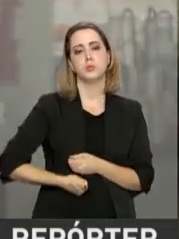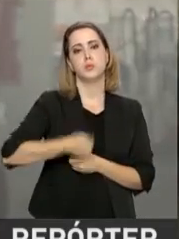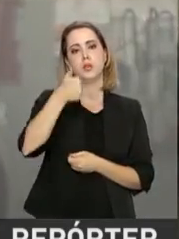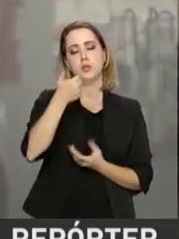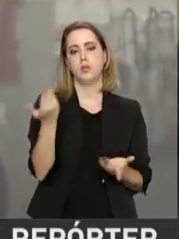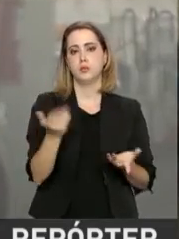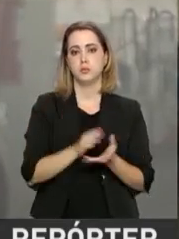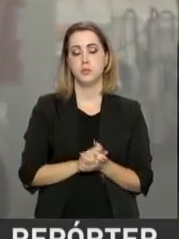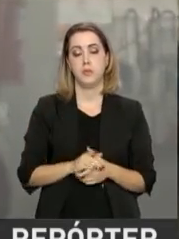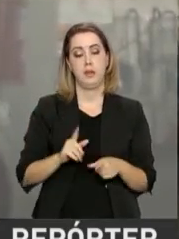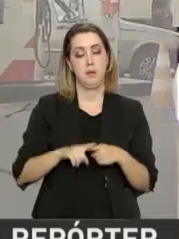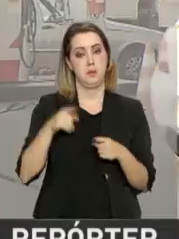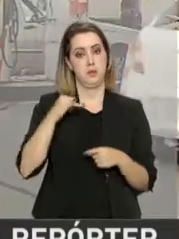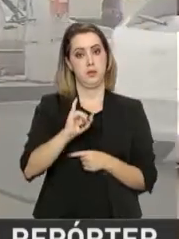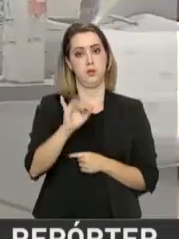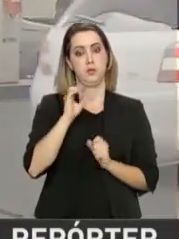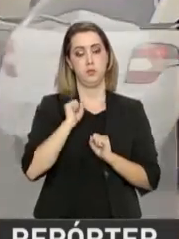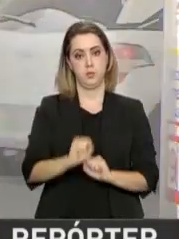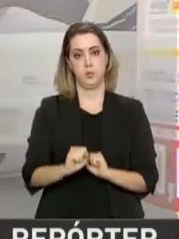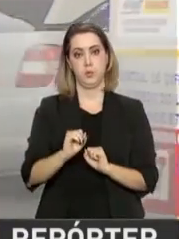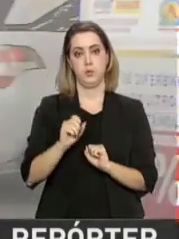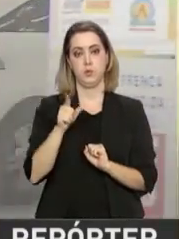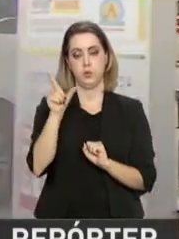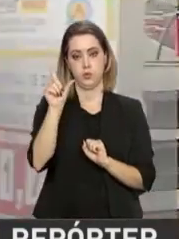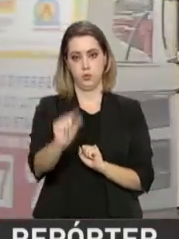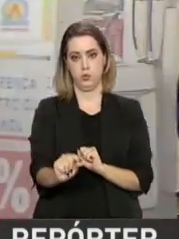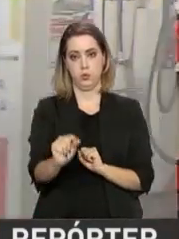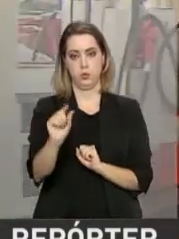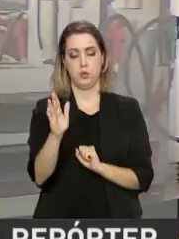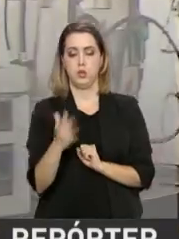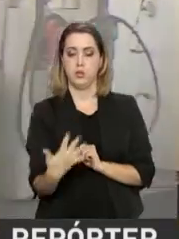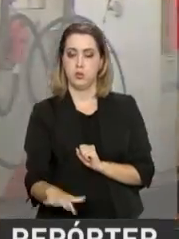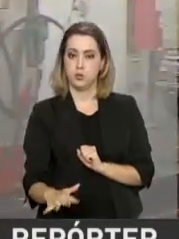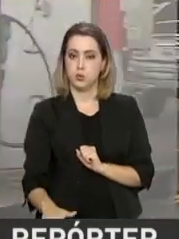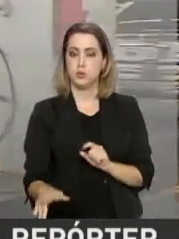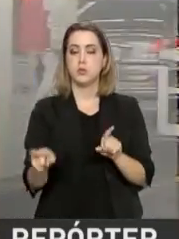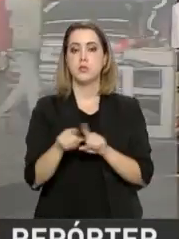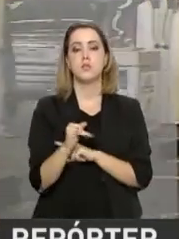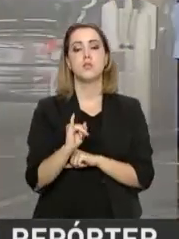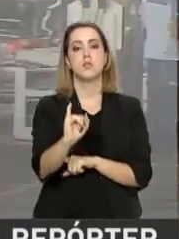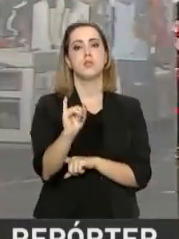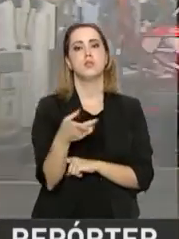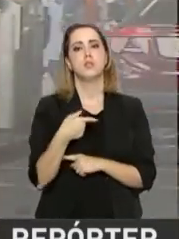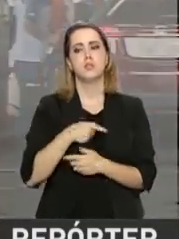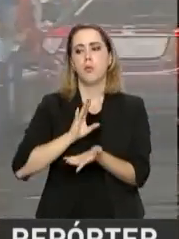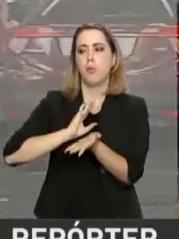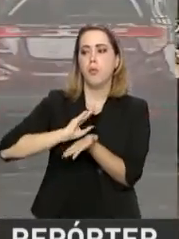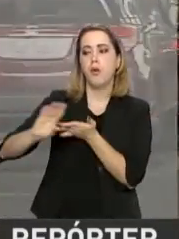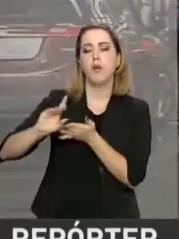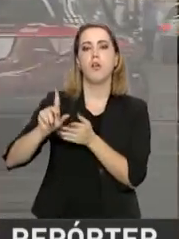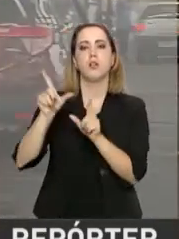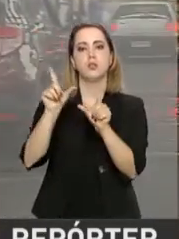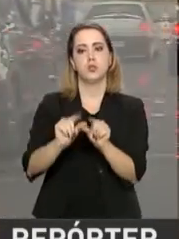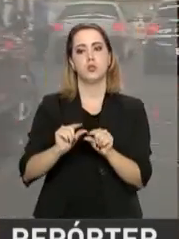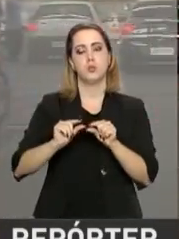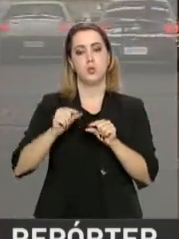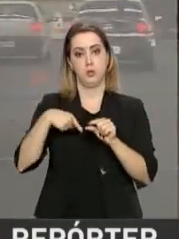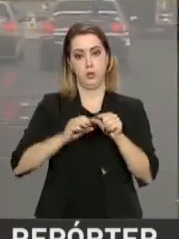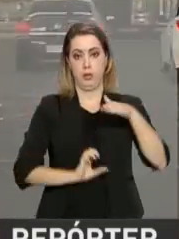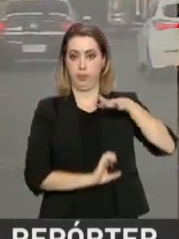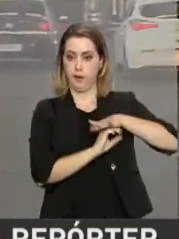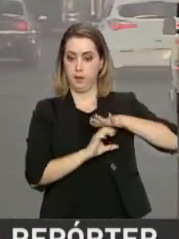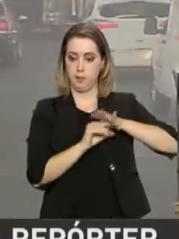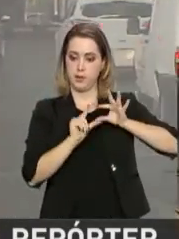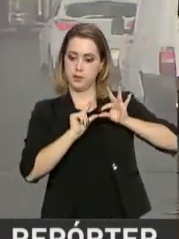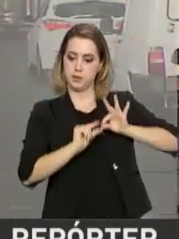conseguir gastar menos se as distribuidoras e postos de combustíveis repassarem integralmente a redução anunciada pela